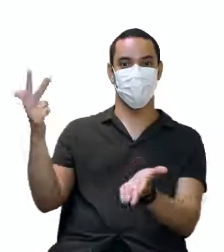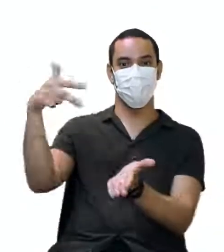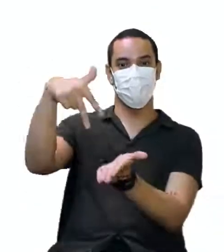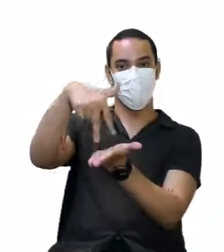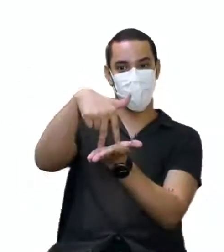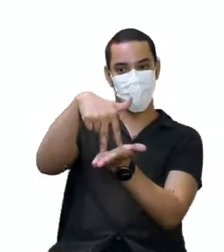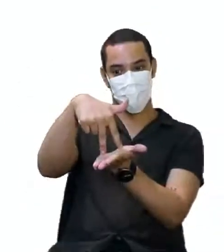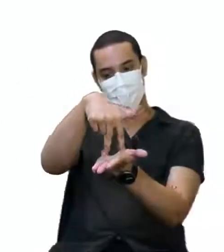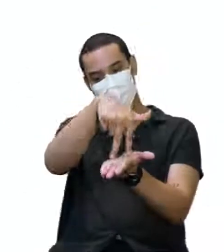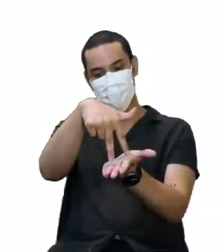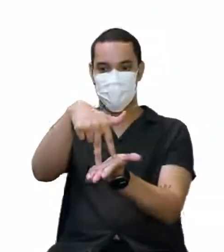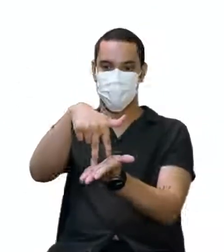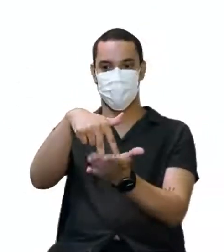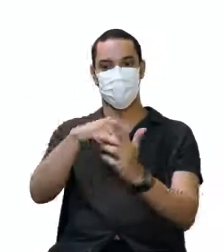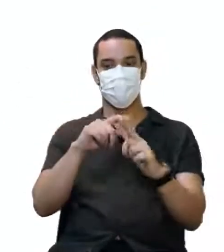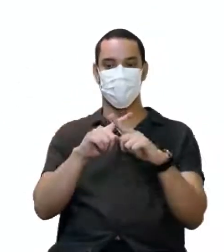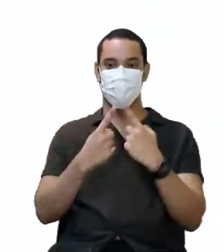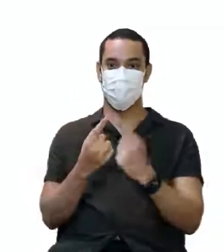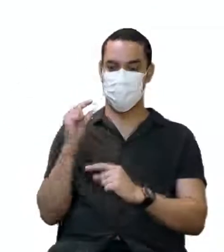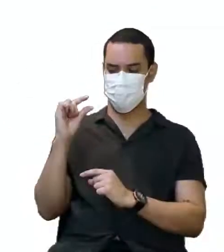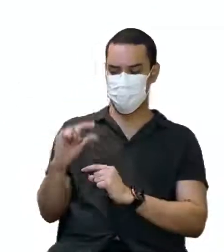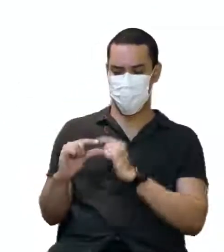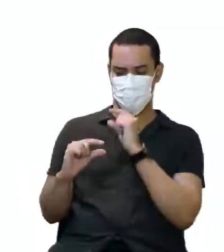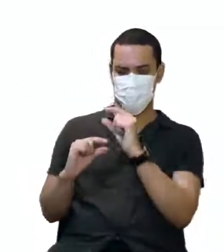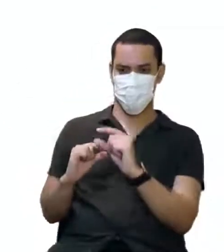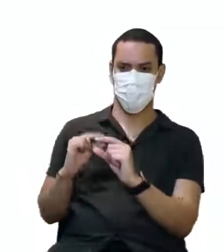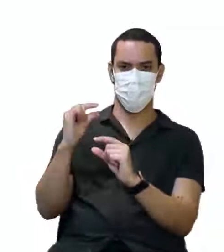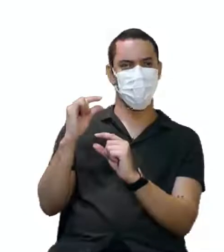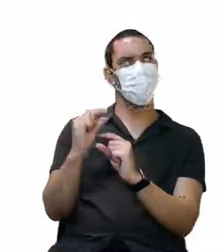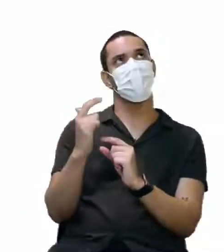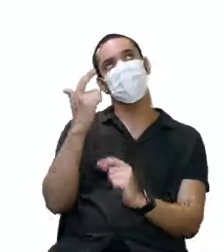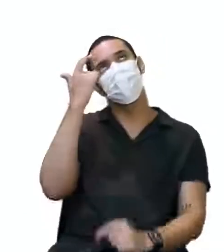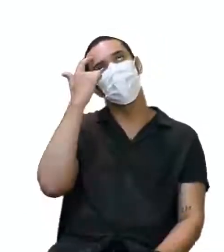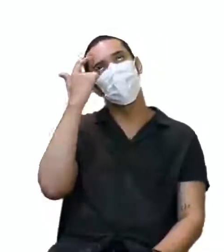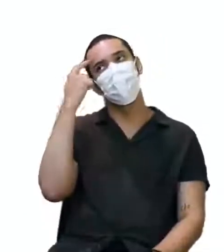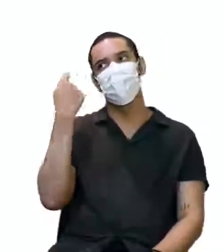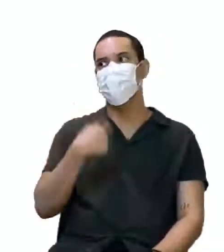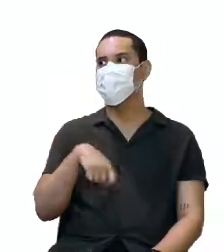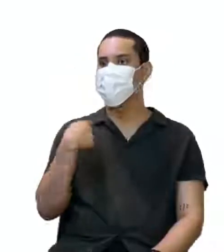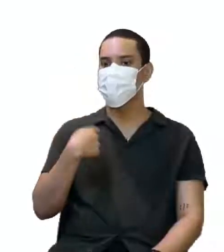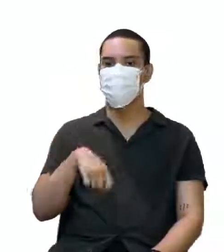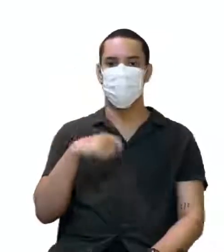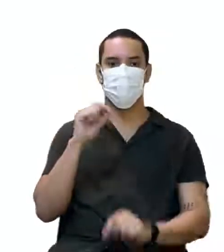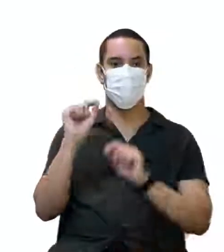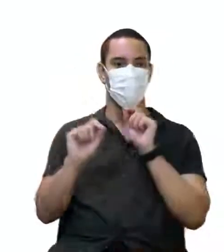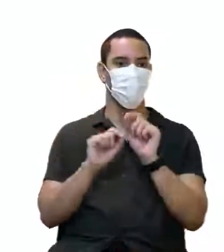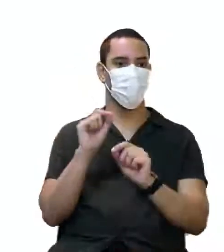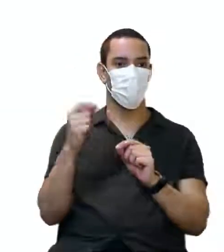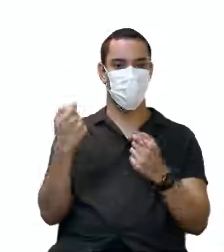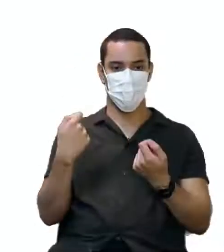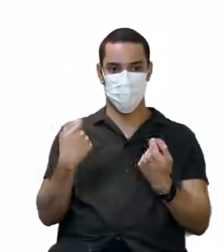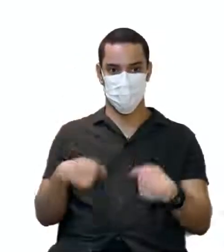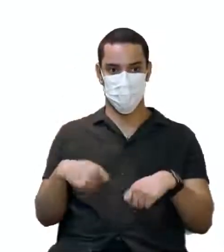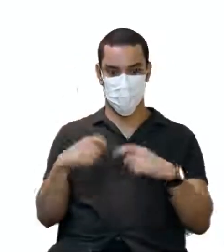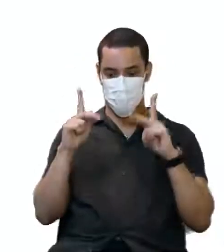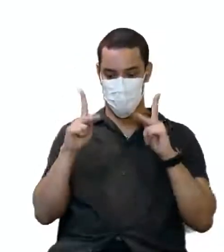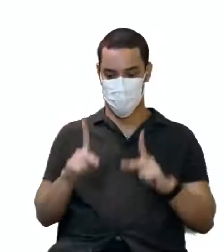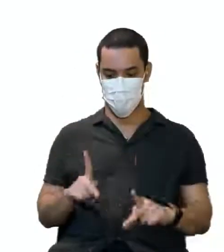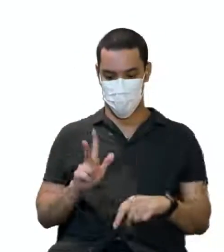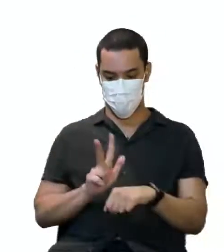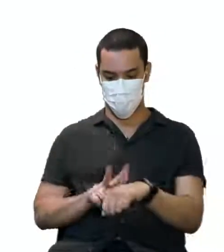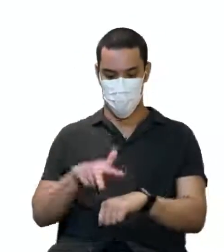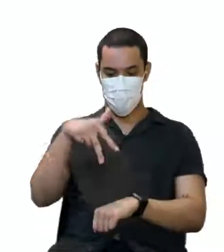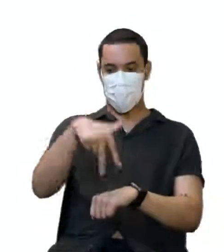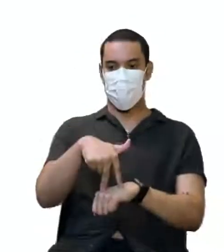Mas, gradativamente, houve uma necessidade de adquirir essa postura mais